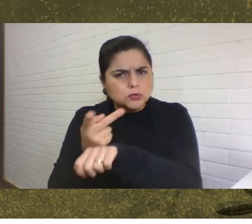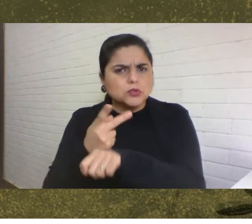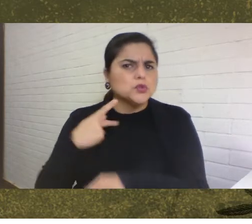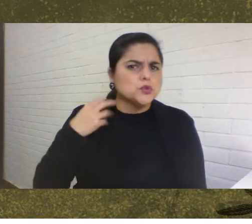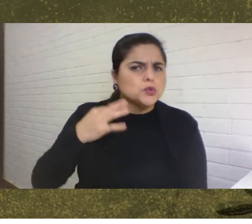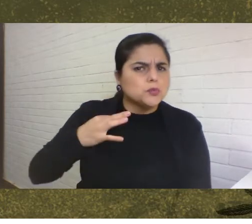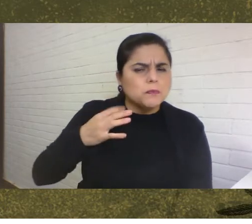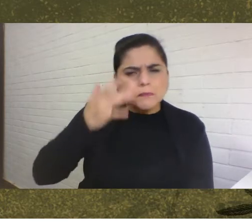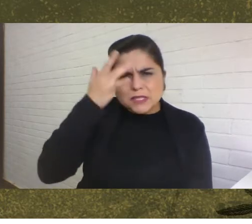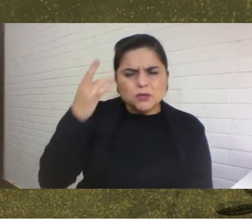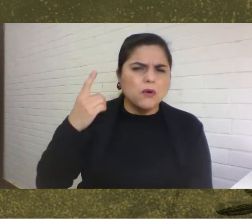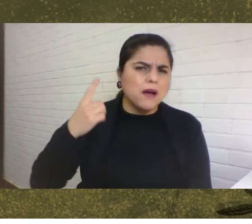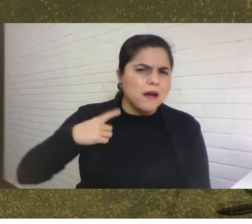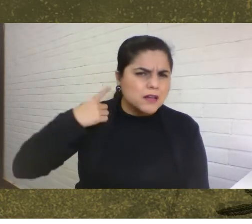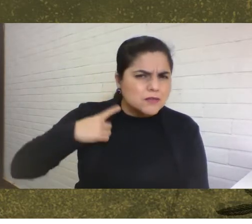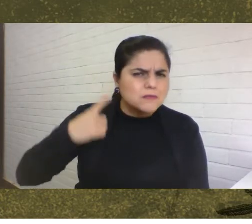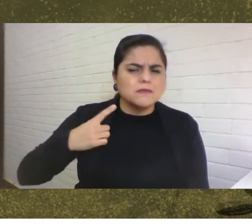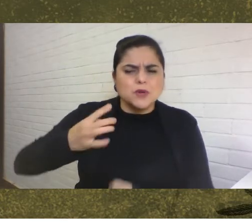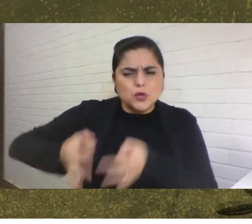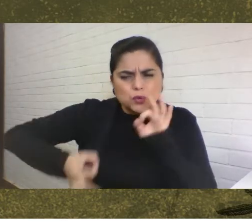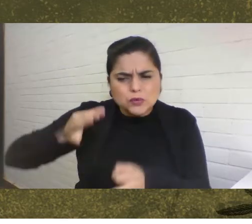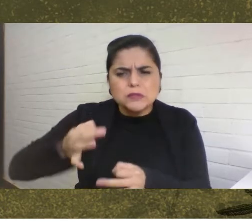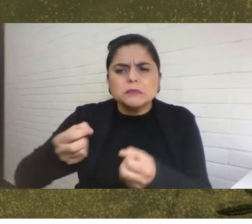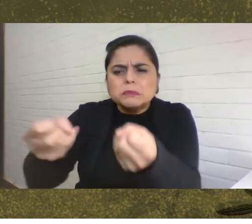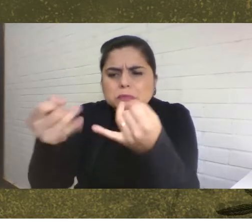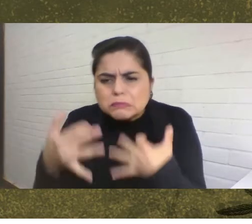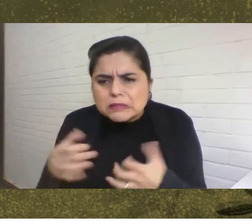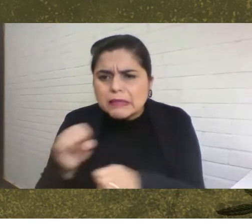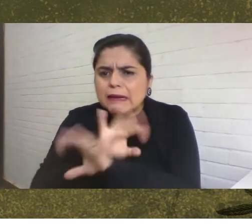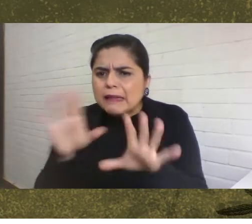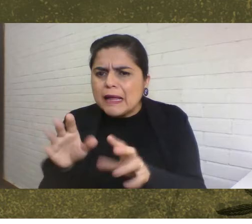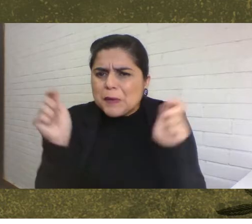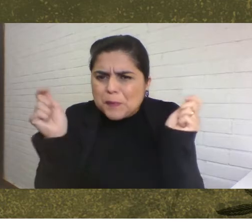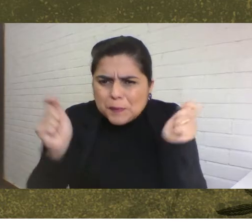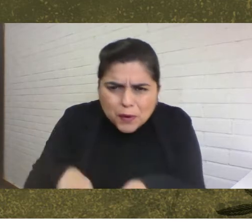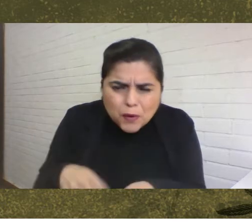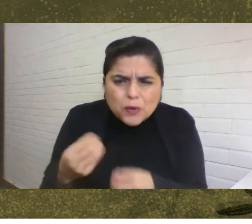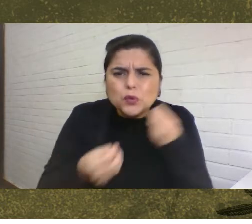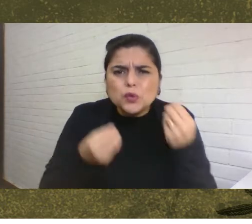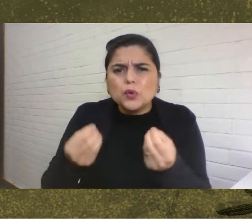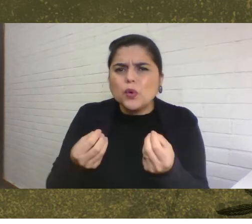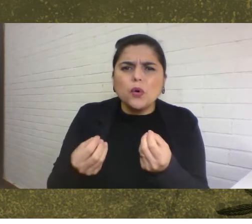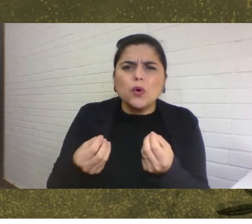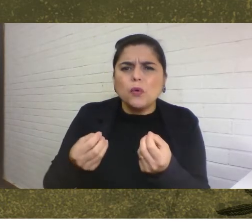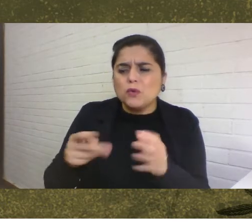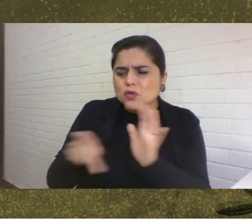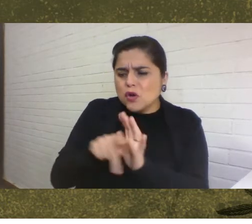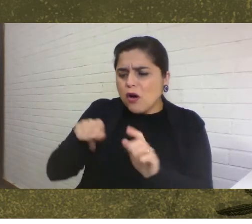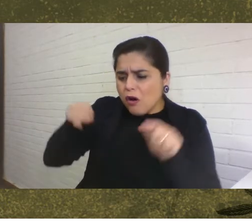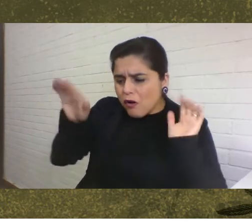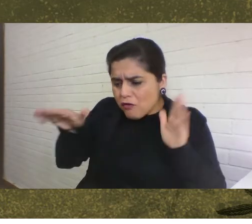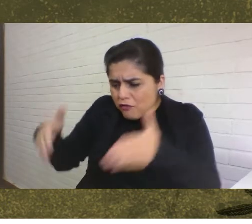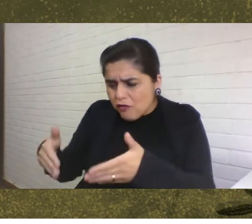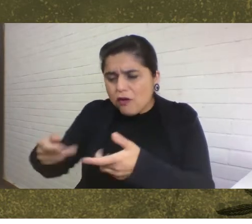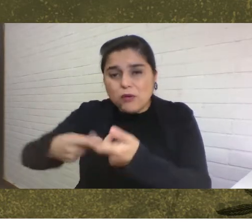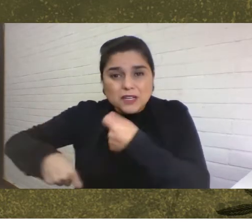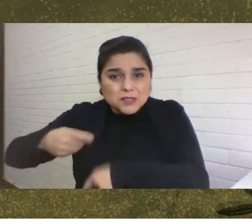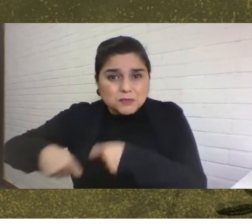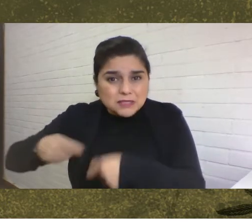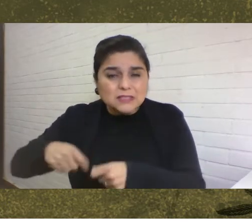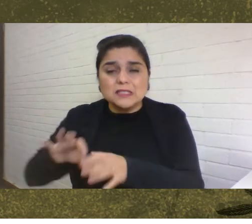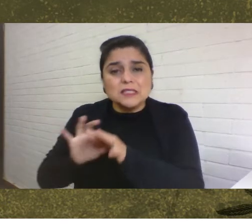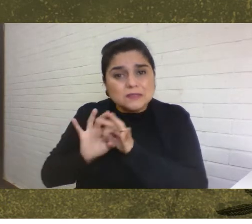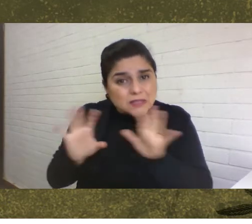topo para nos dizerem se esta solução de manter sanções administrativas nos mantinha em linha com